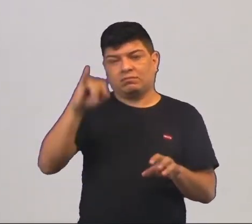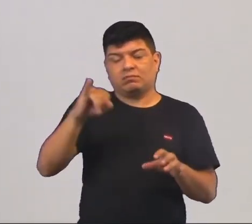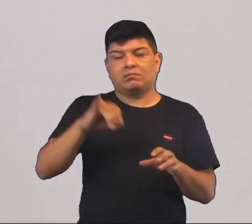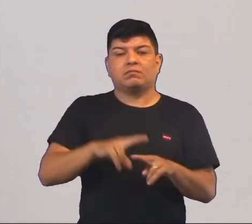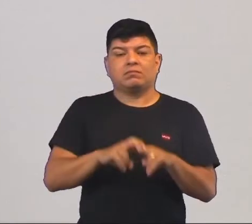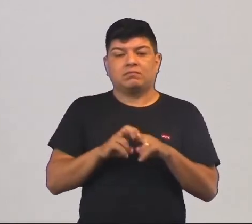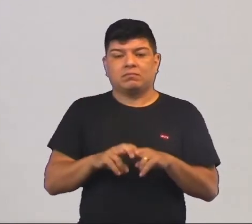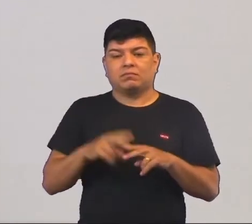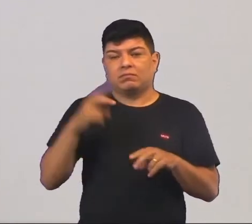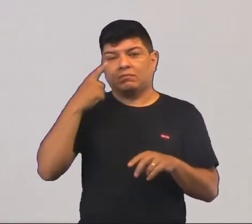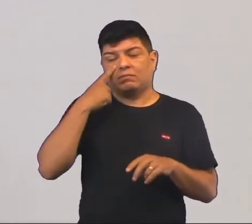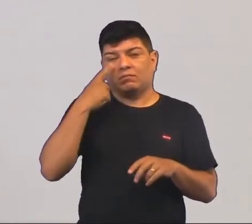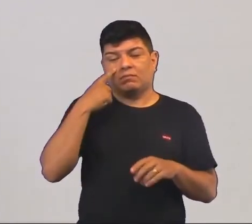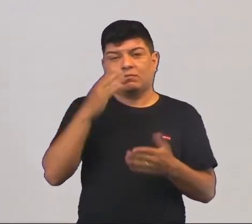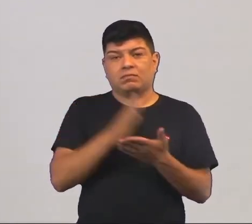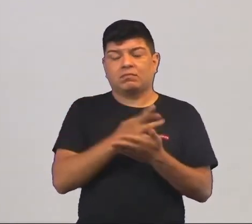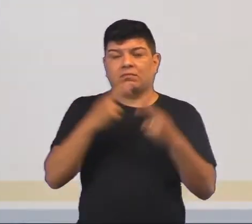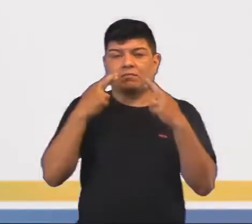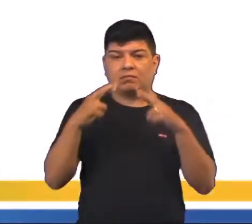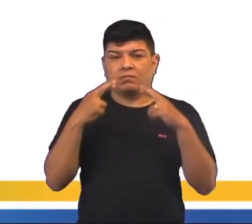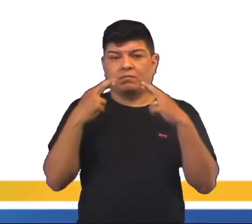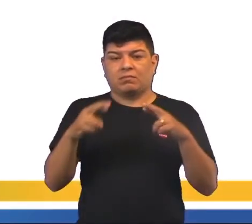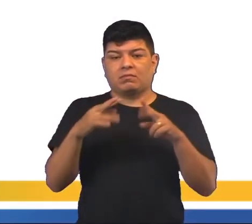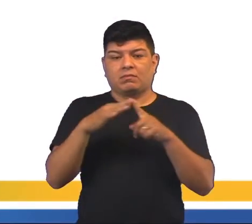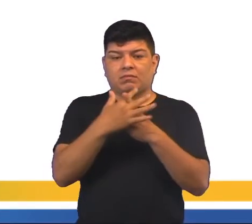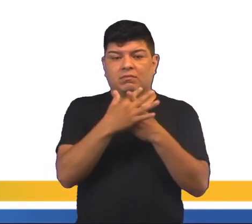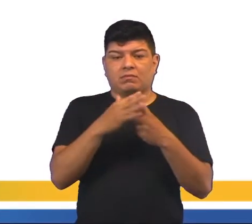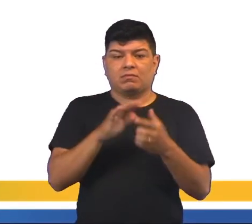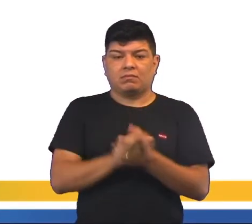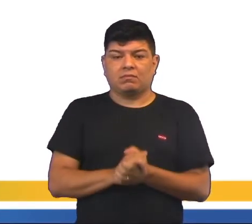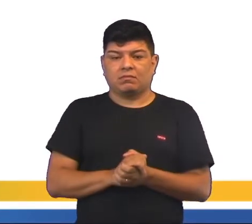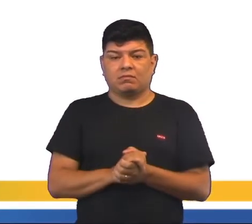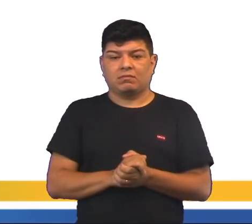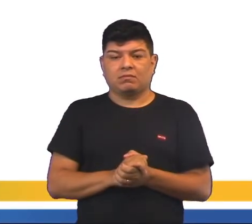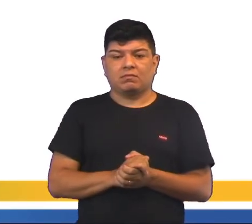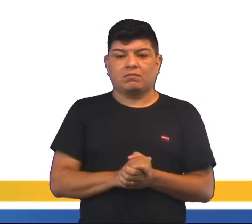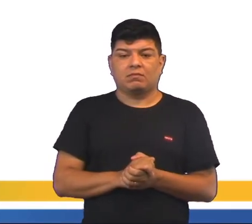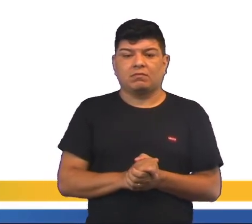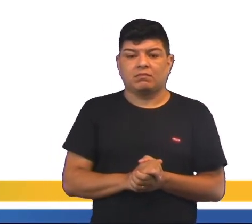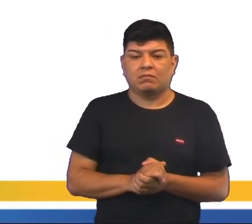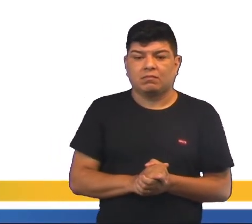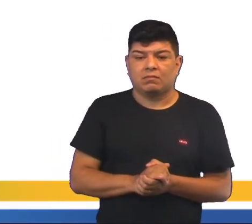idealizado. Vamos observar algumas críticas aí ao socialismo, né?